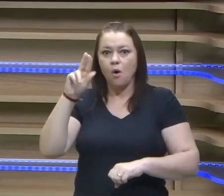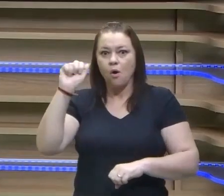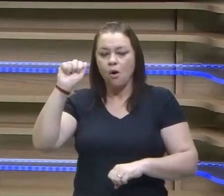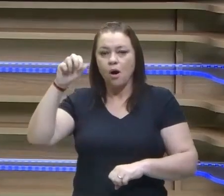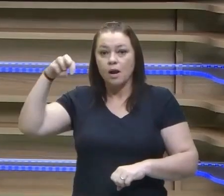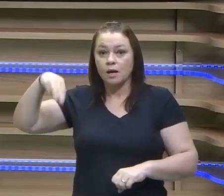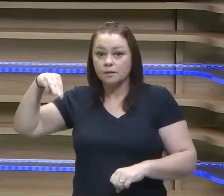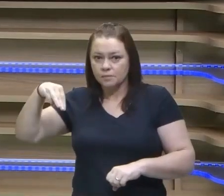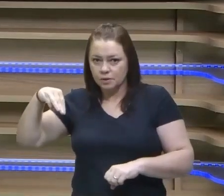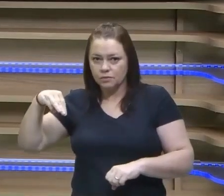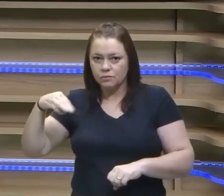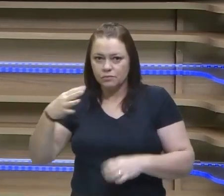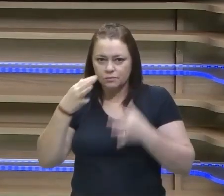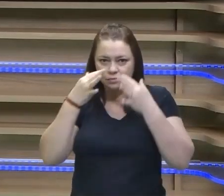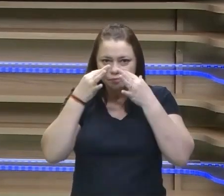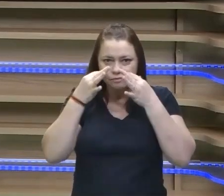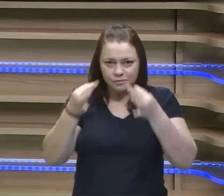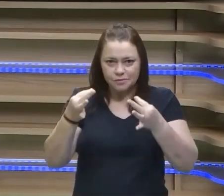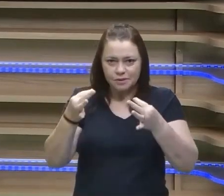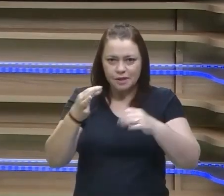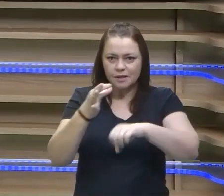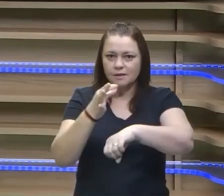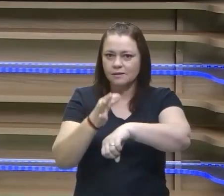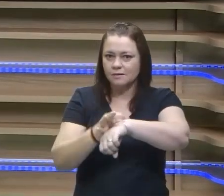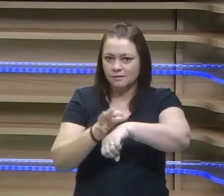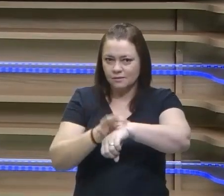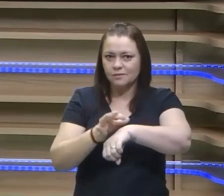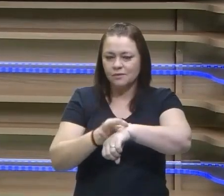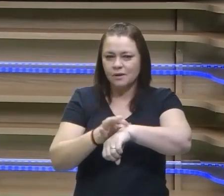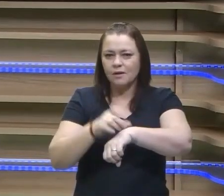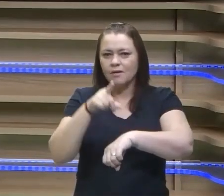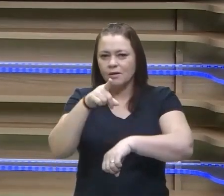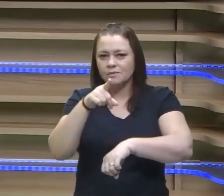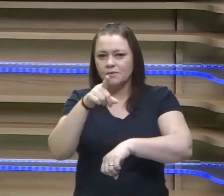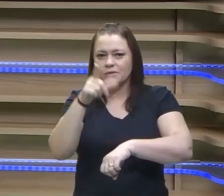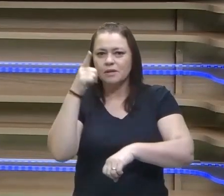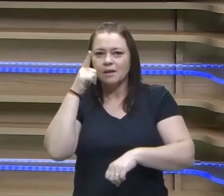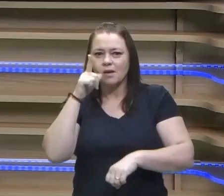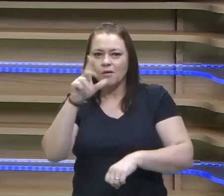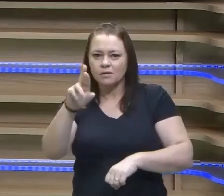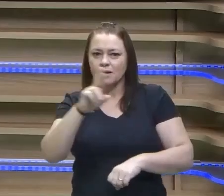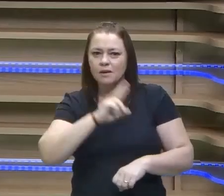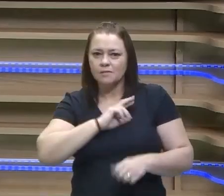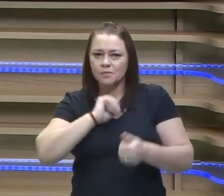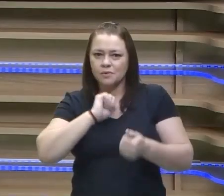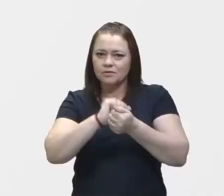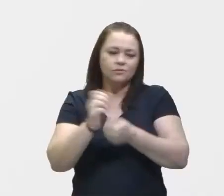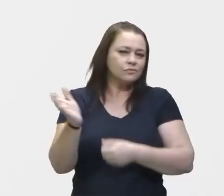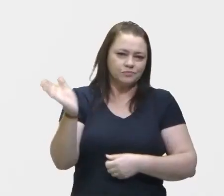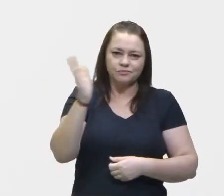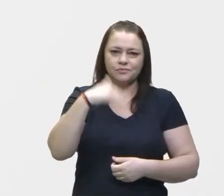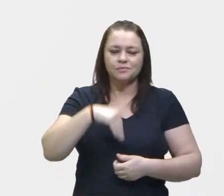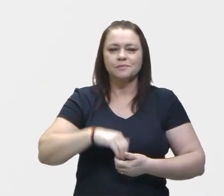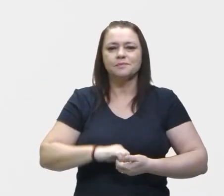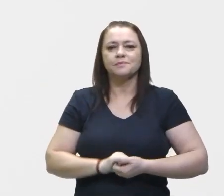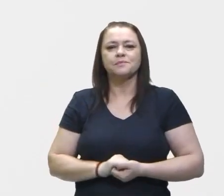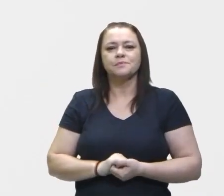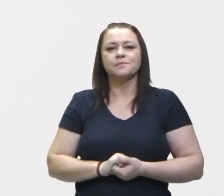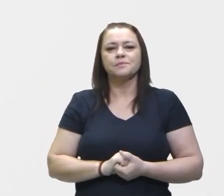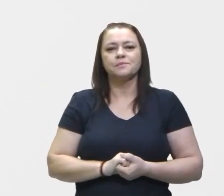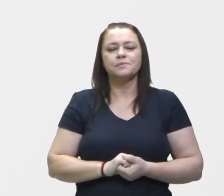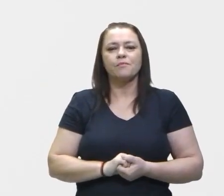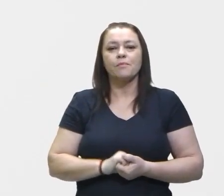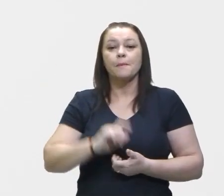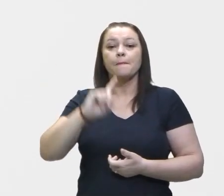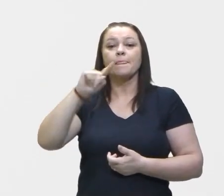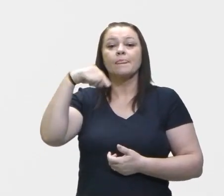Vamos prestar atenção nesse relógio aí para ver se você consegue responder junto comigo? Então vamos lá. Nesse